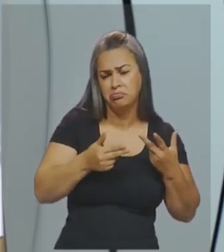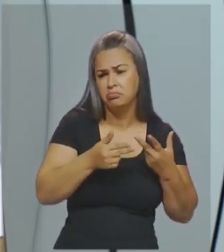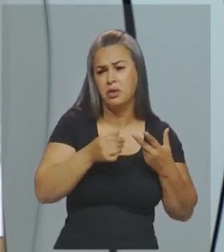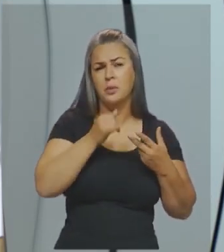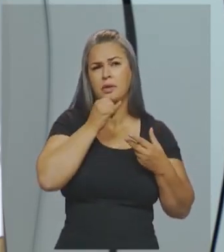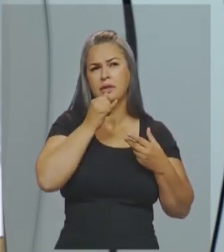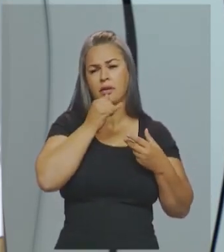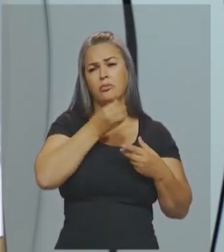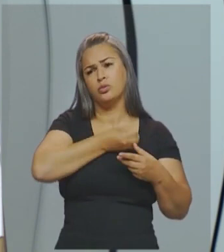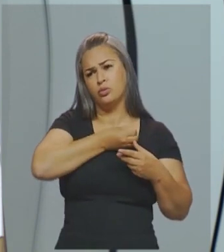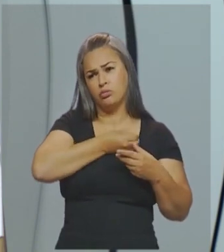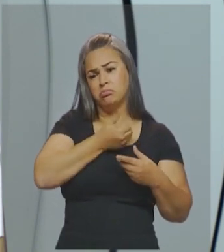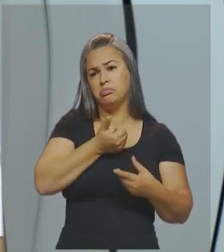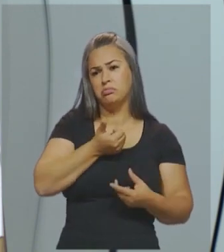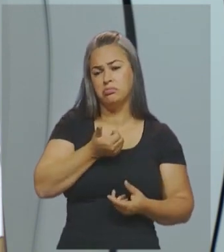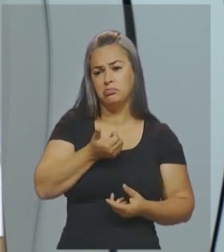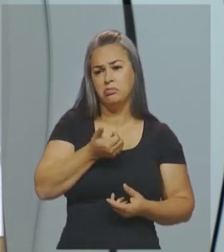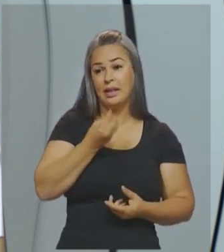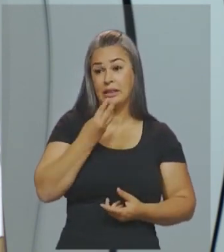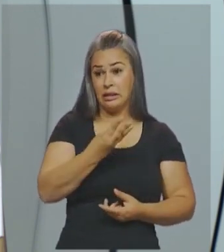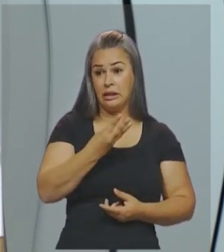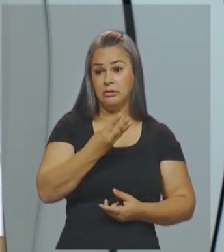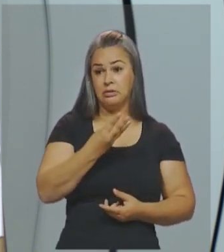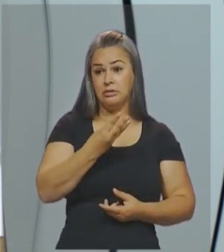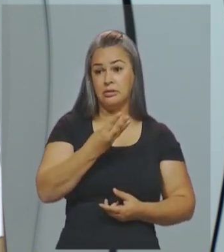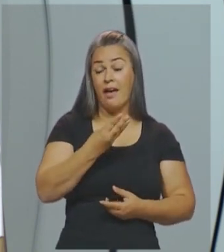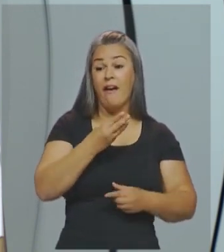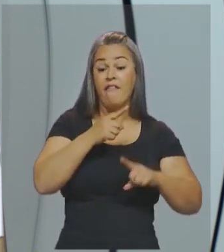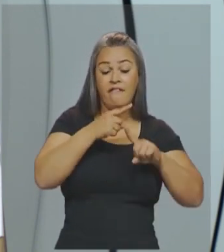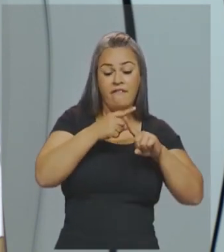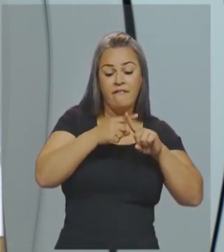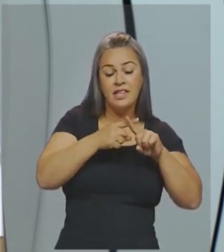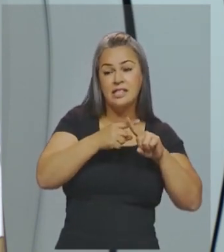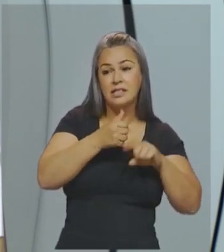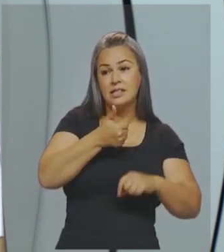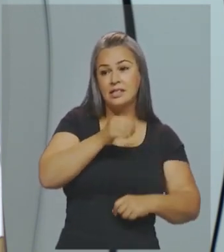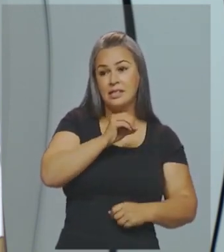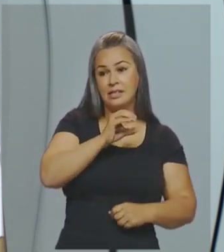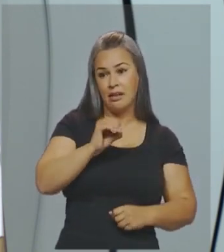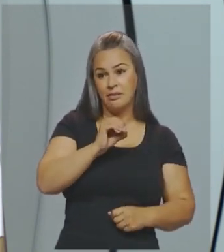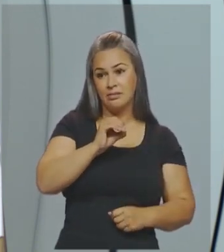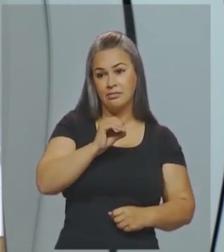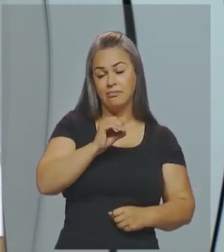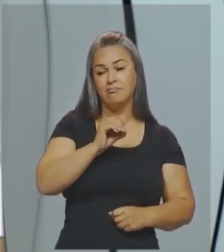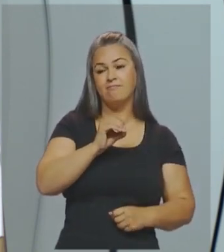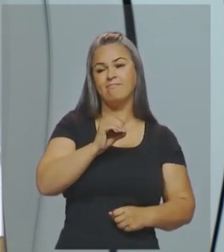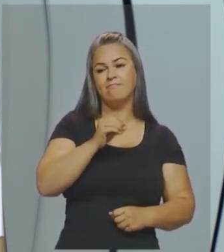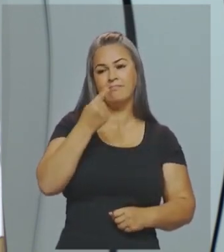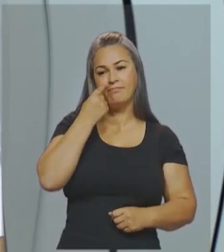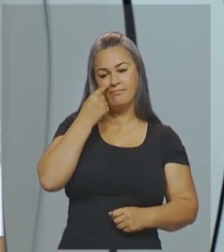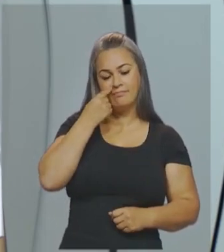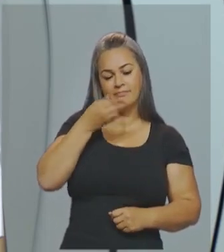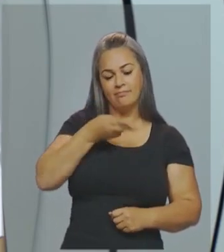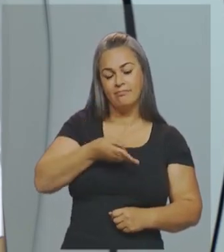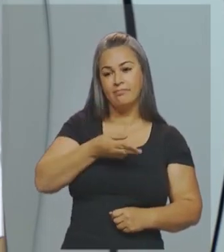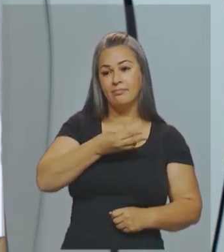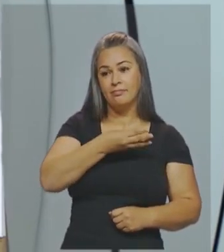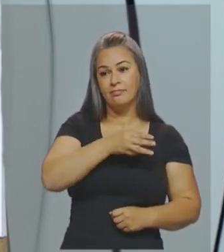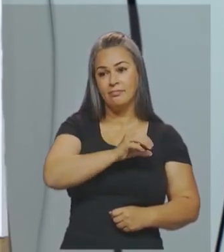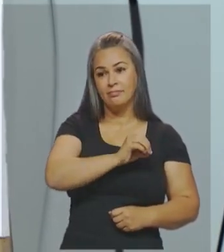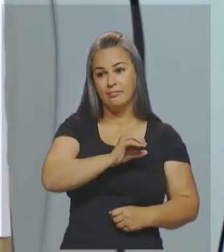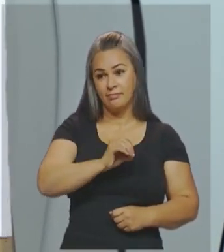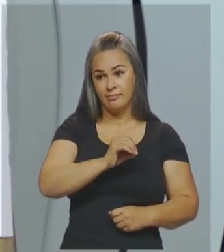caso, algarismo, o algarismo 3. 3 vezes 100 vale 300. Então, para